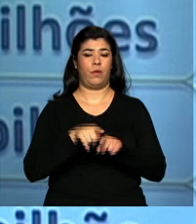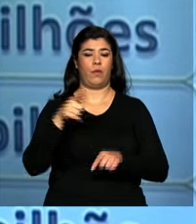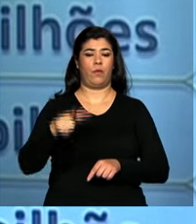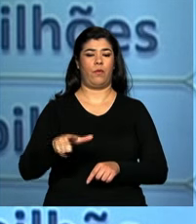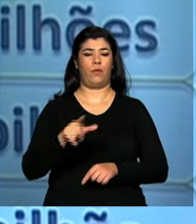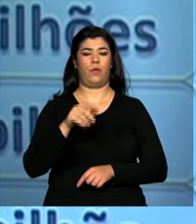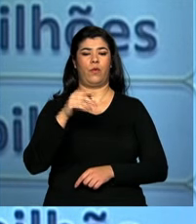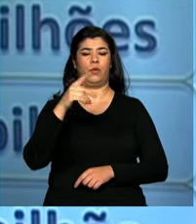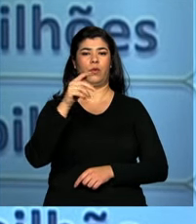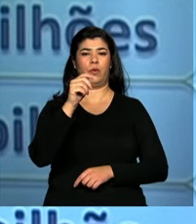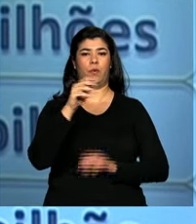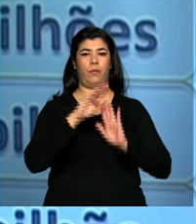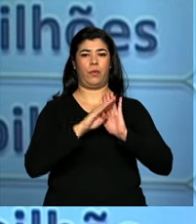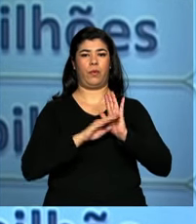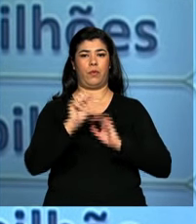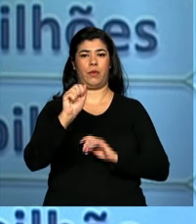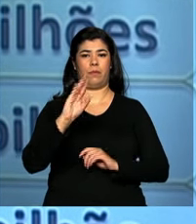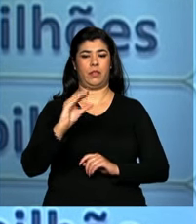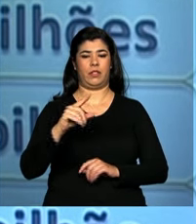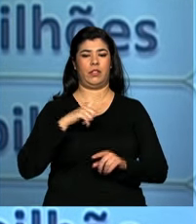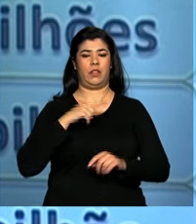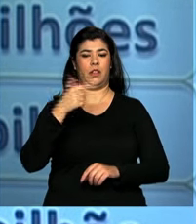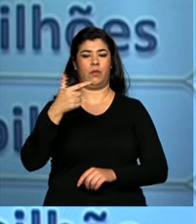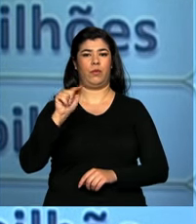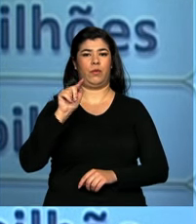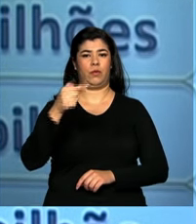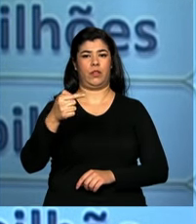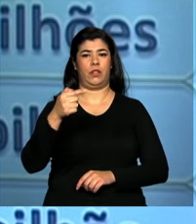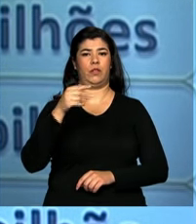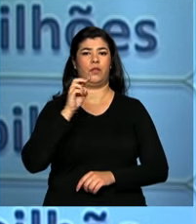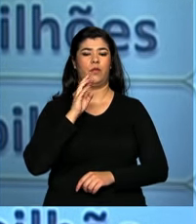bilhão, e Inovagro, 1,1 bilhão. Aqui